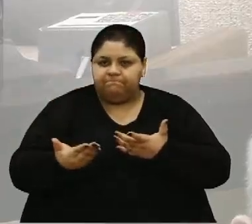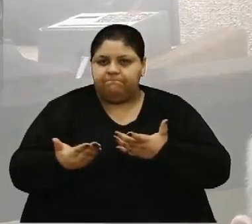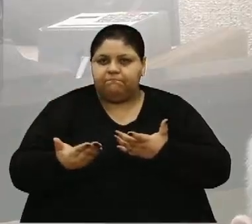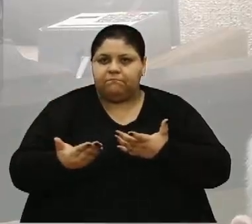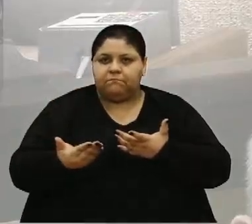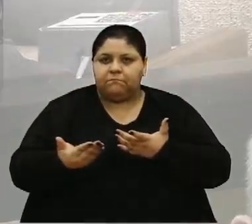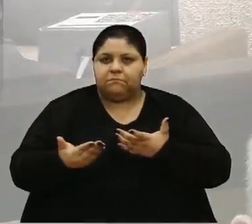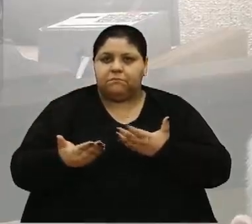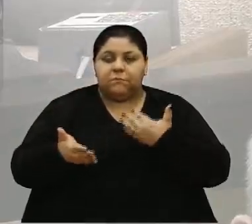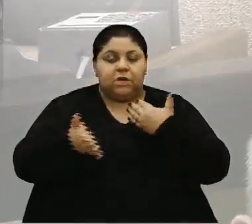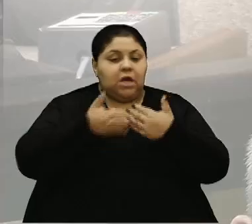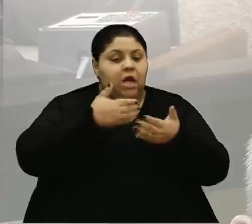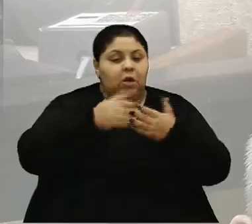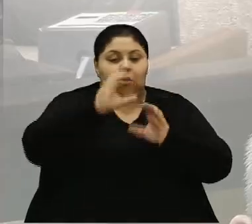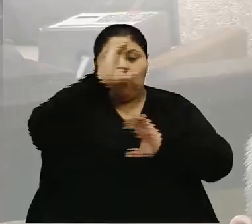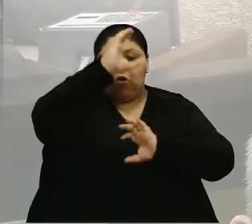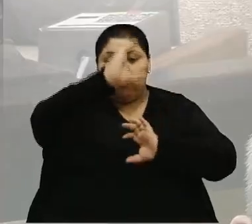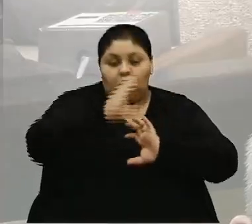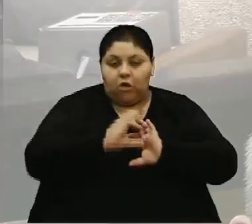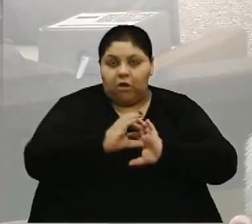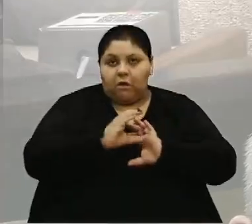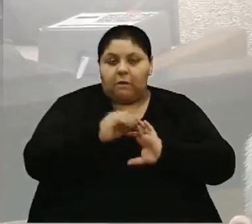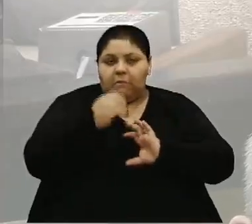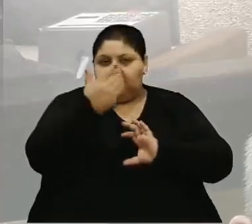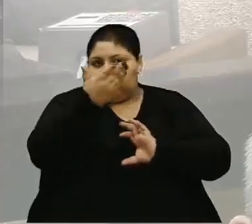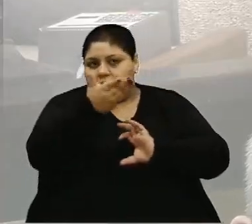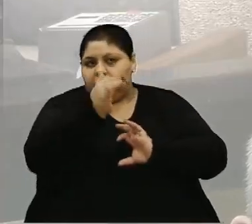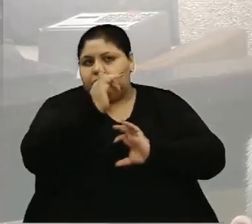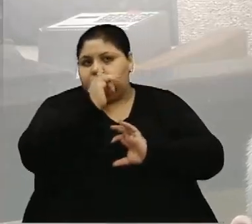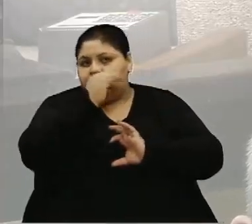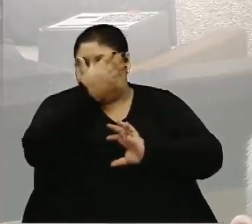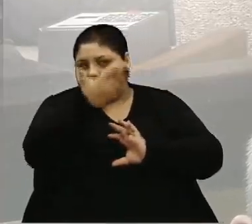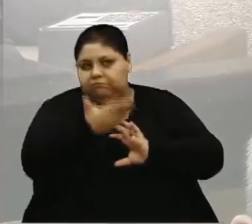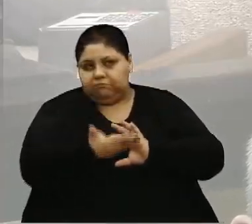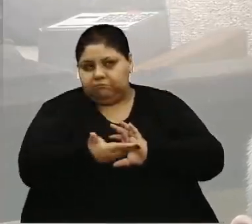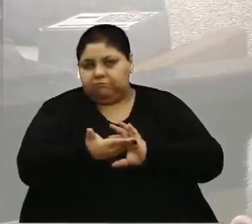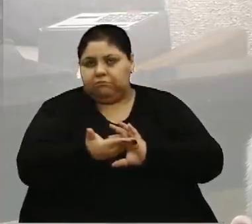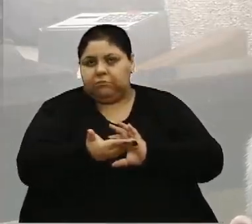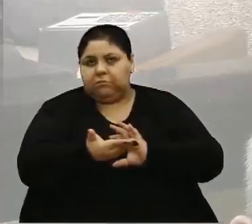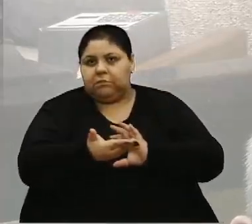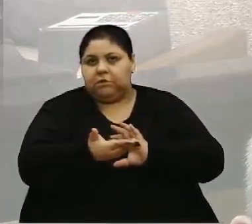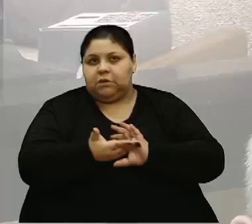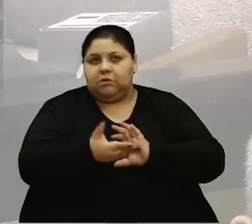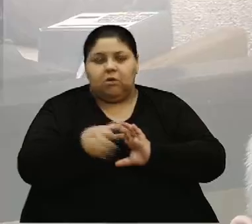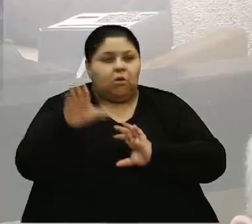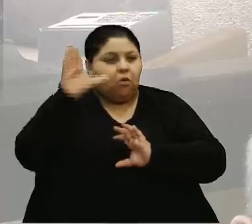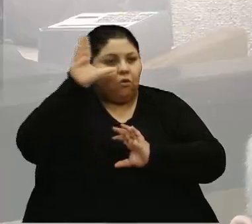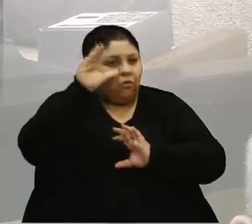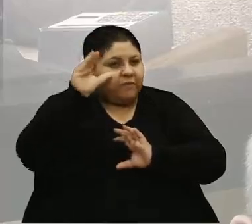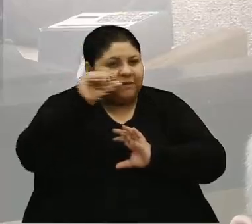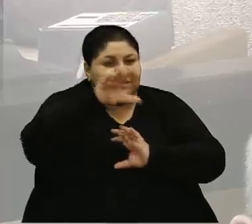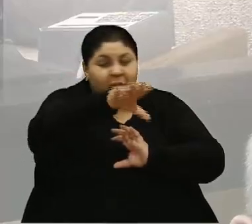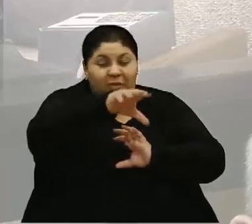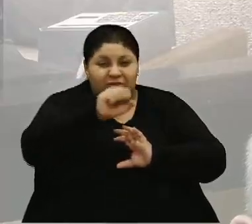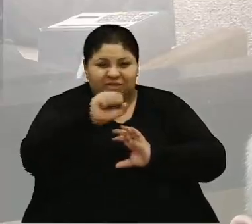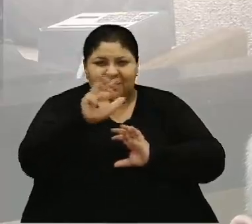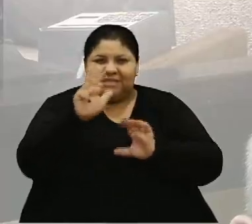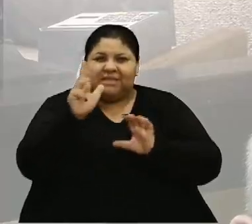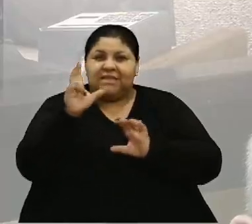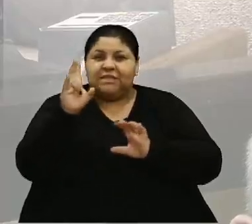a qualquer cidadão, quando ali for em flagrante pego uma quantidade de